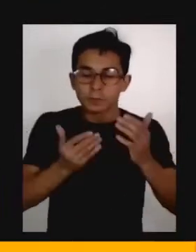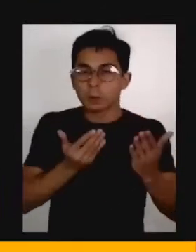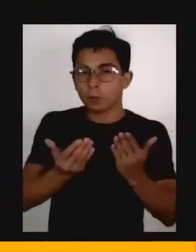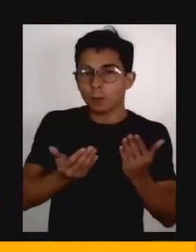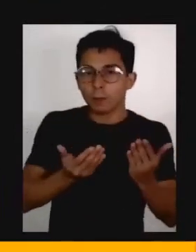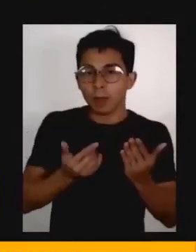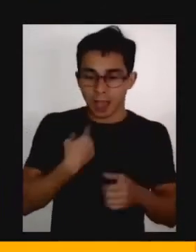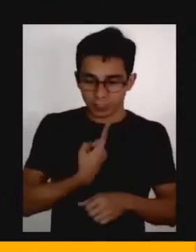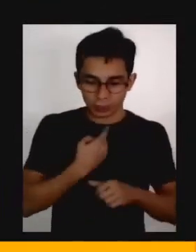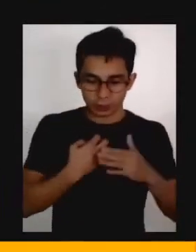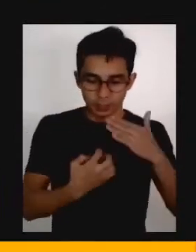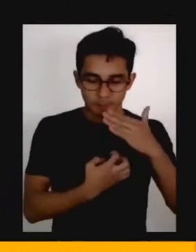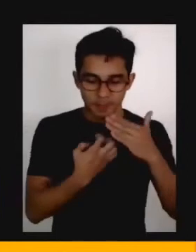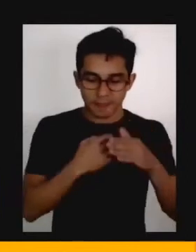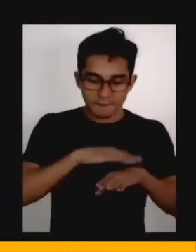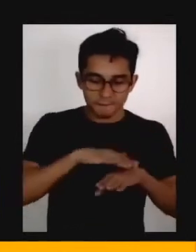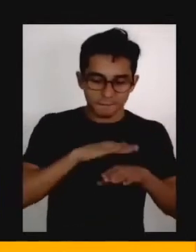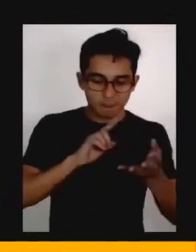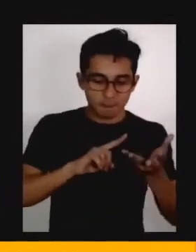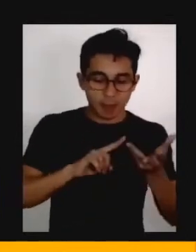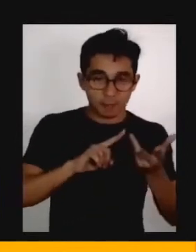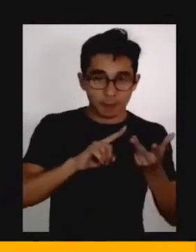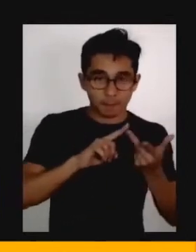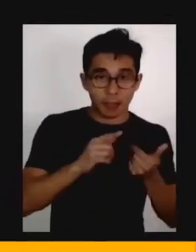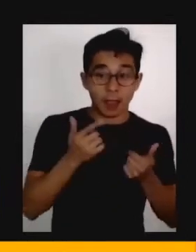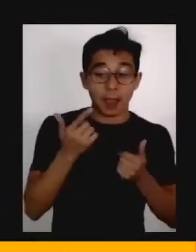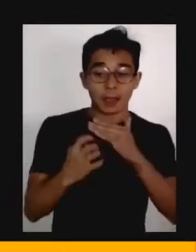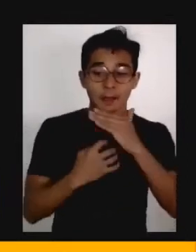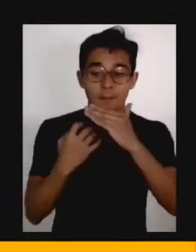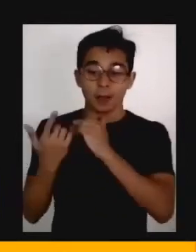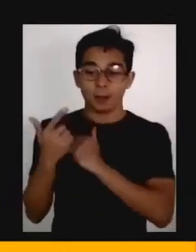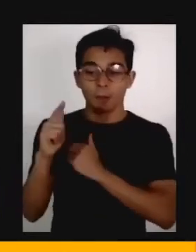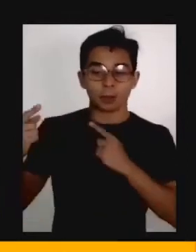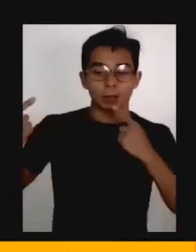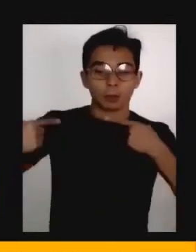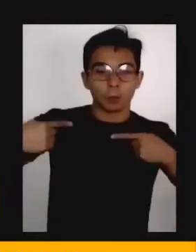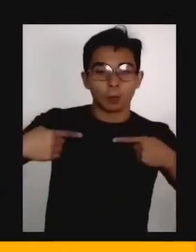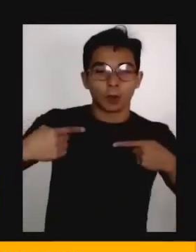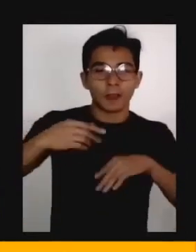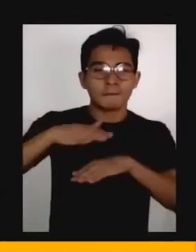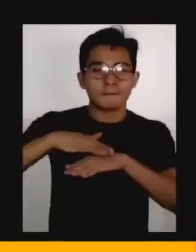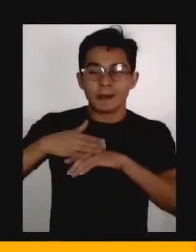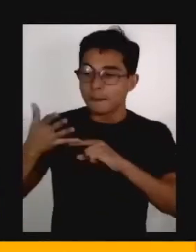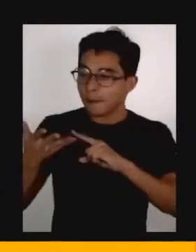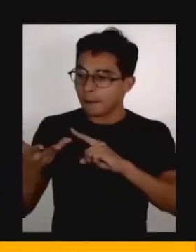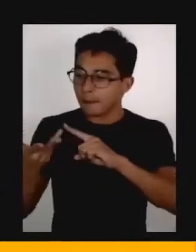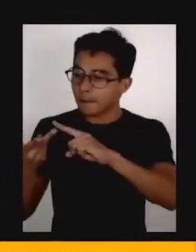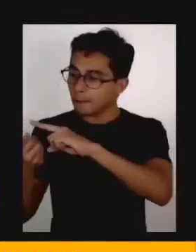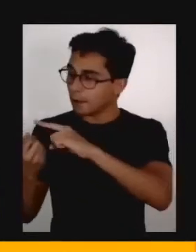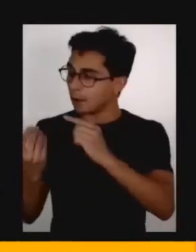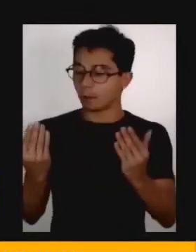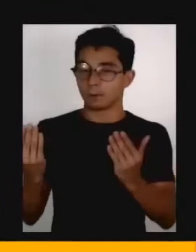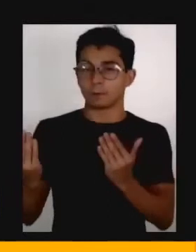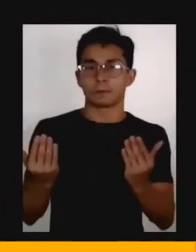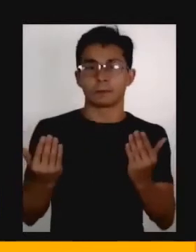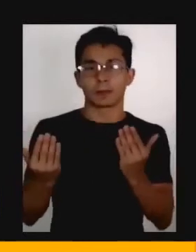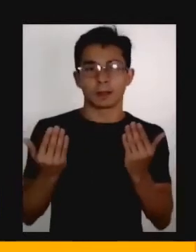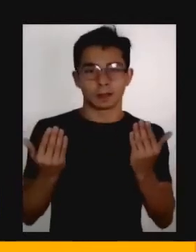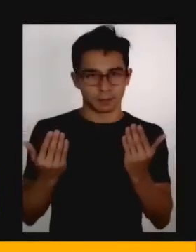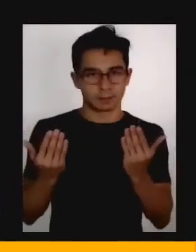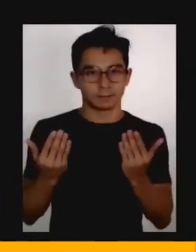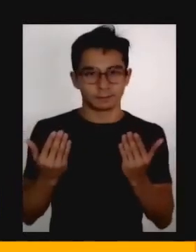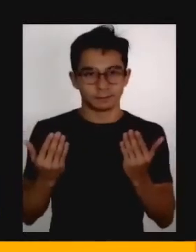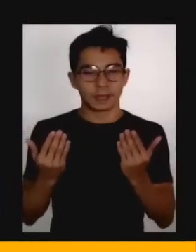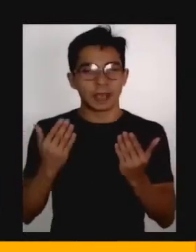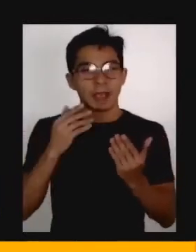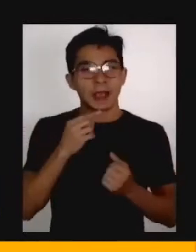os nossos concorrentes, o que os nossos competidores também estão fazendo. E com isso, saber o que está dando